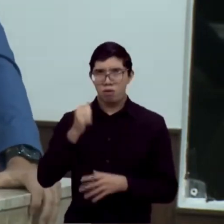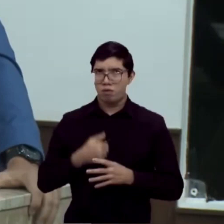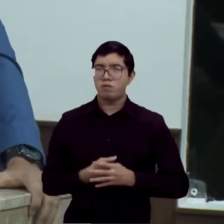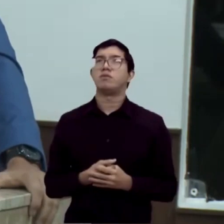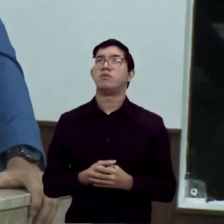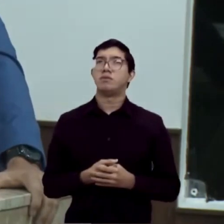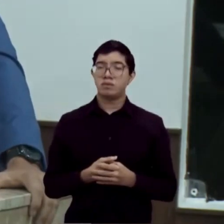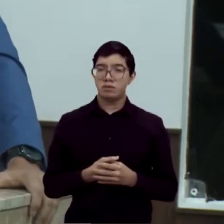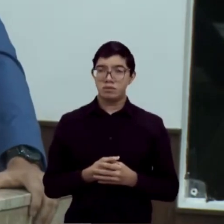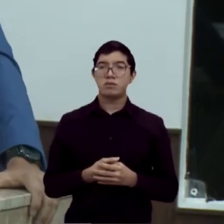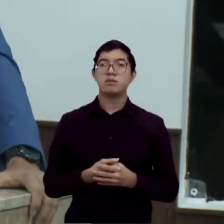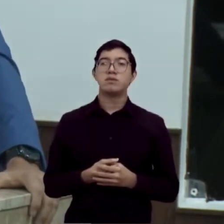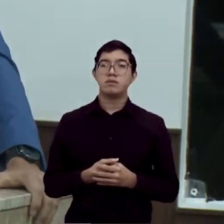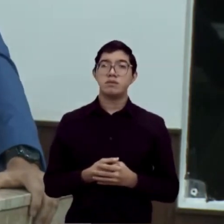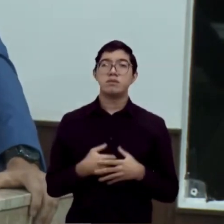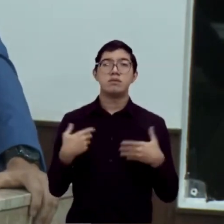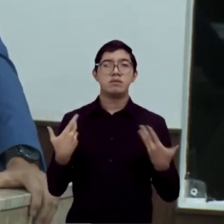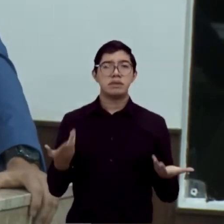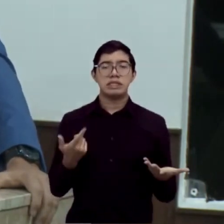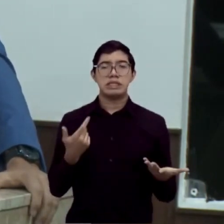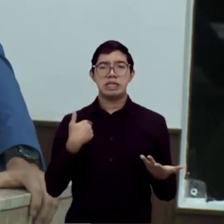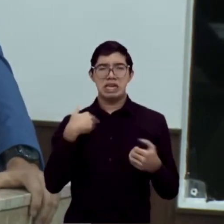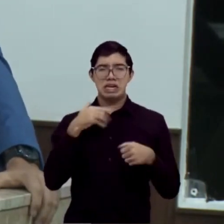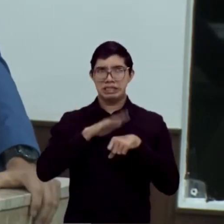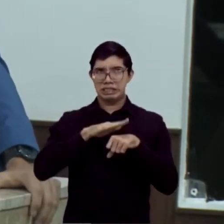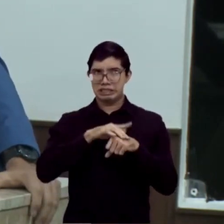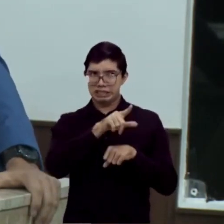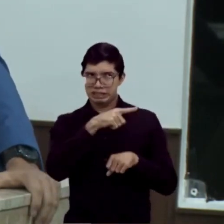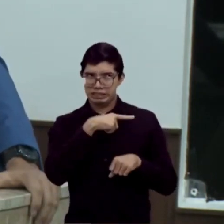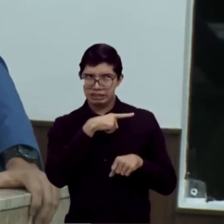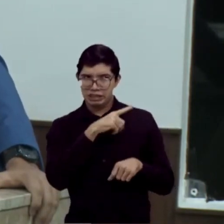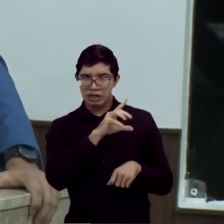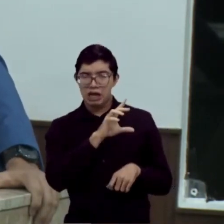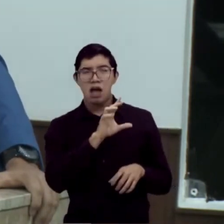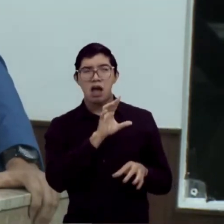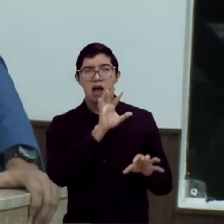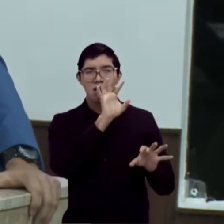fiz o contrário. Para crescer, não precisa querer aparecer nas custas dos outros.